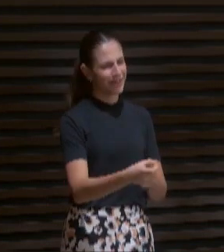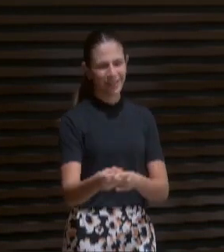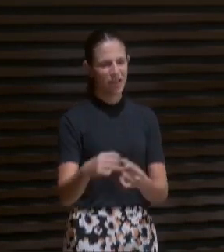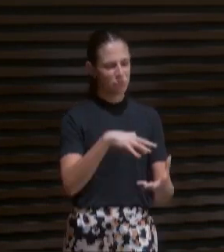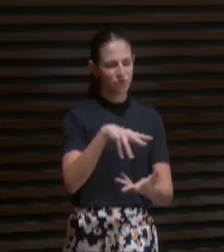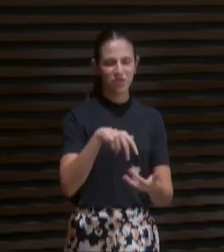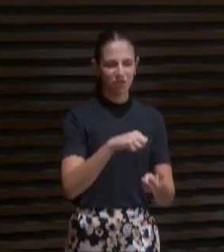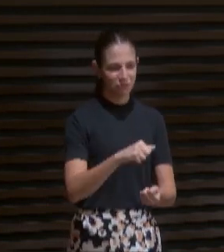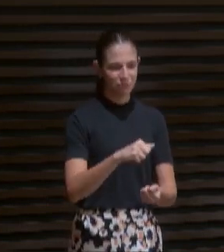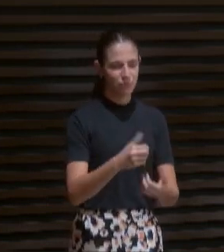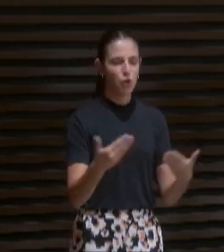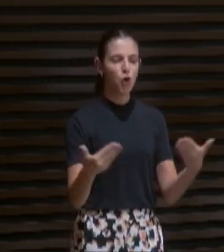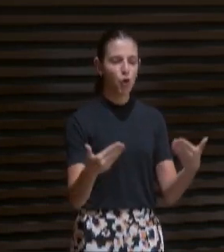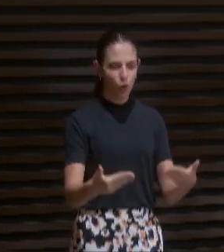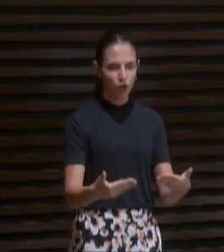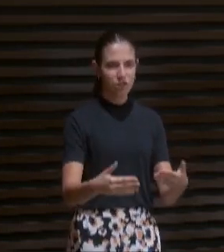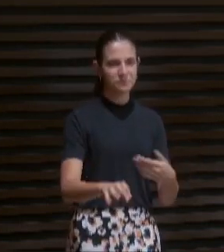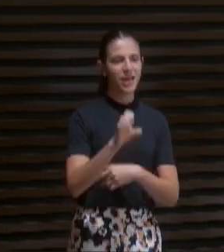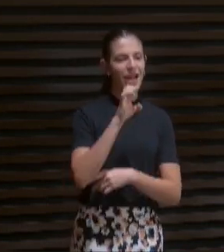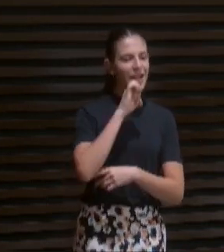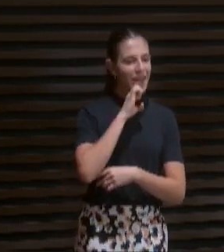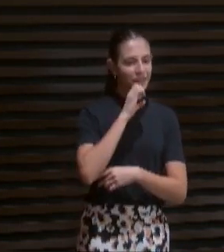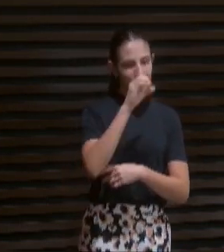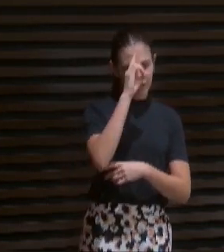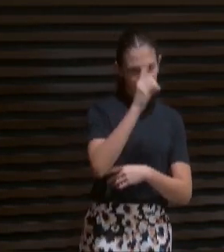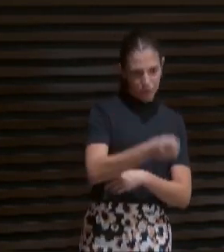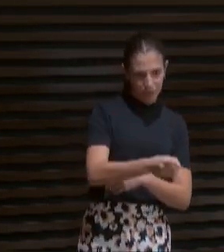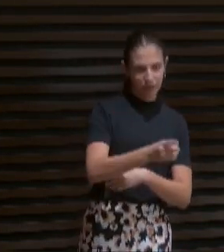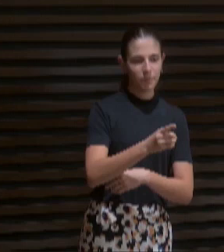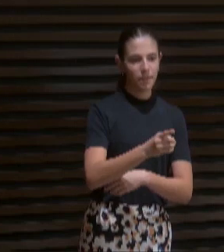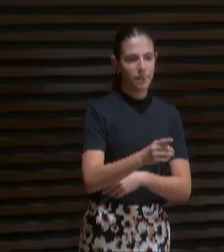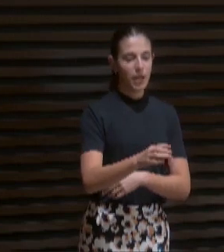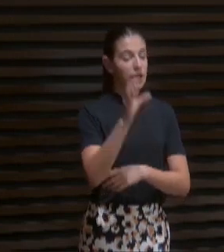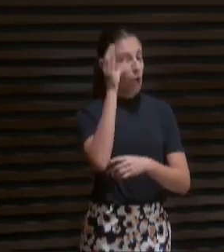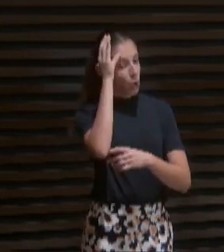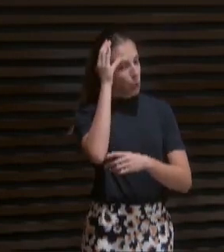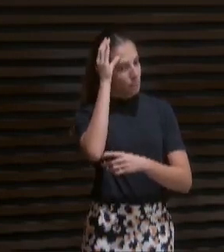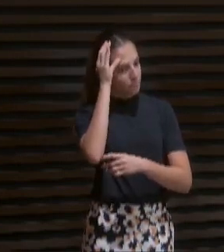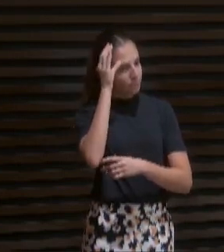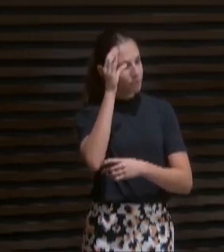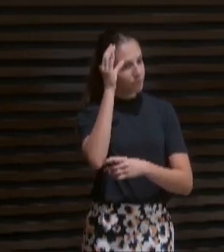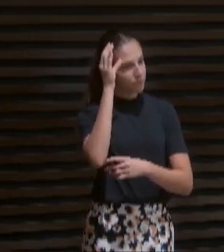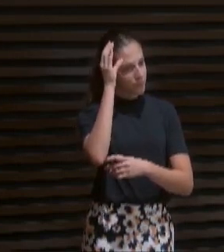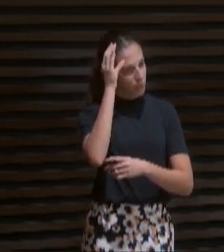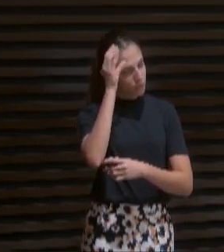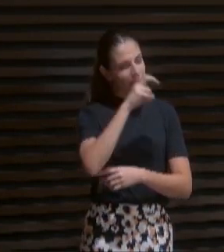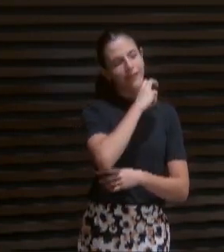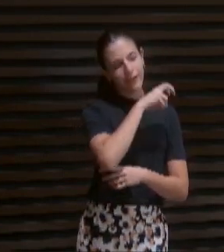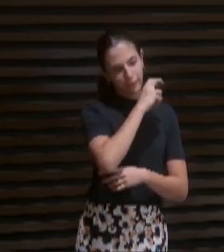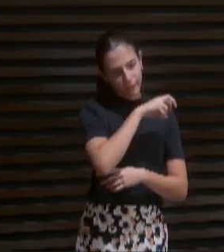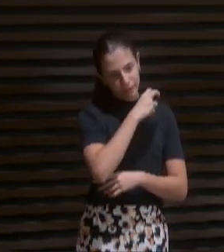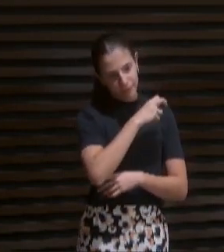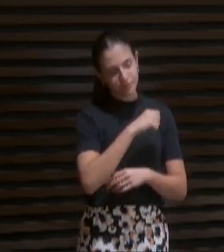quem manobra. E a culpada foi a cobra. Esta é a cultura